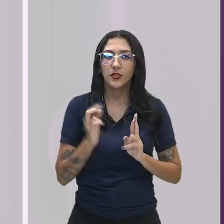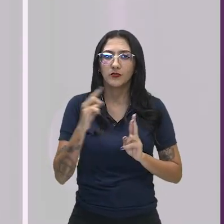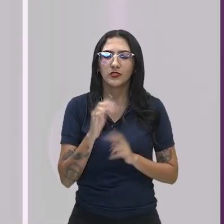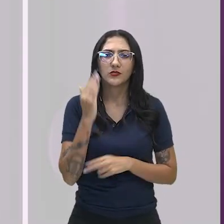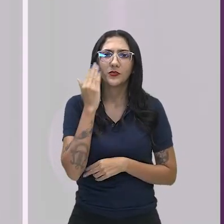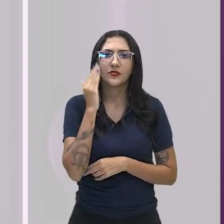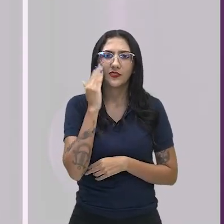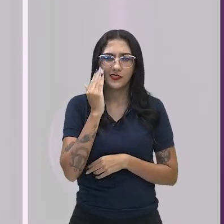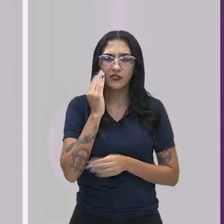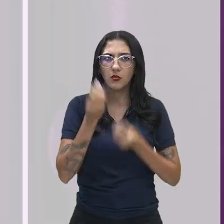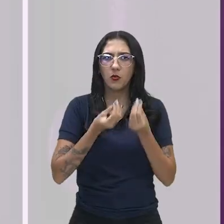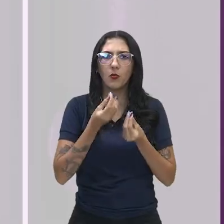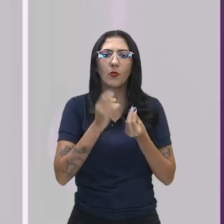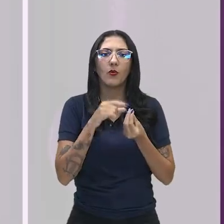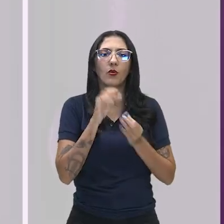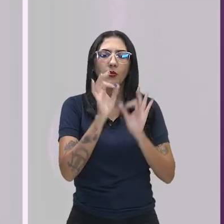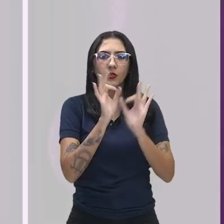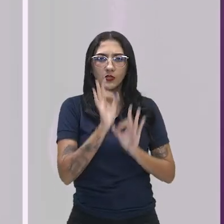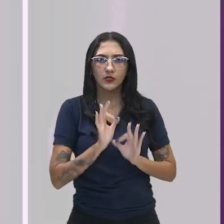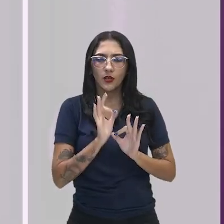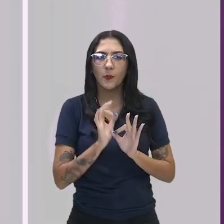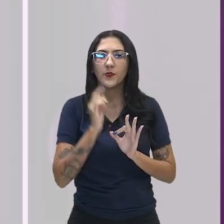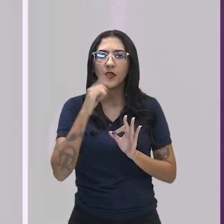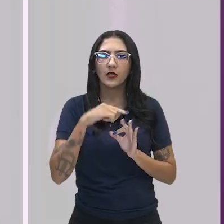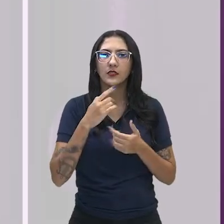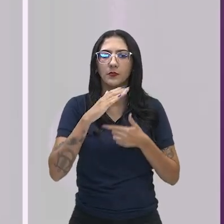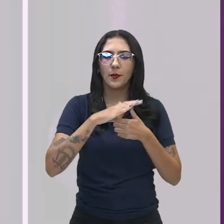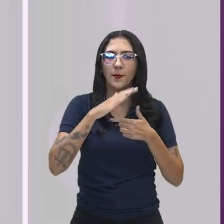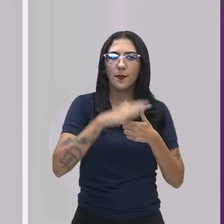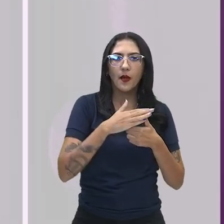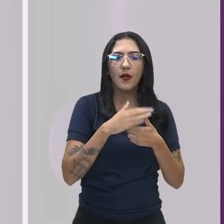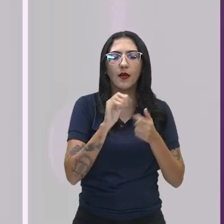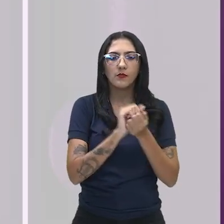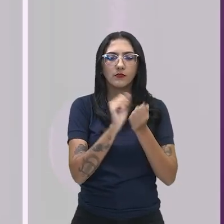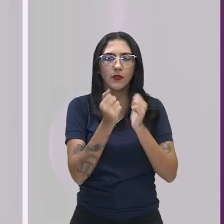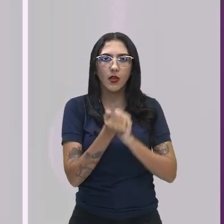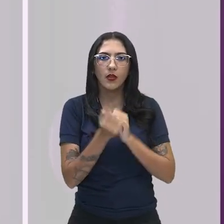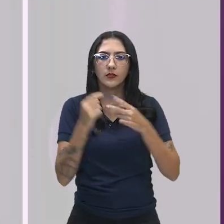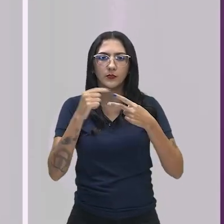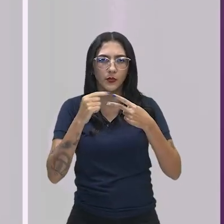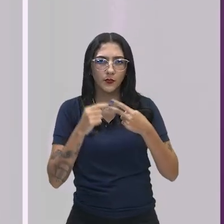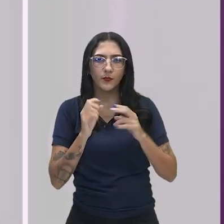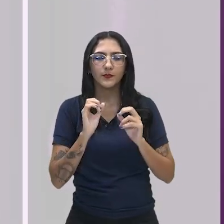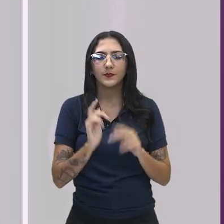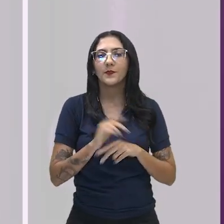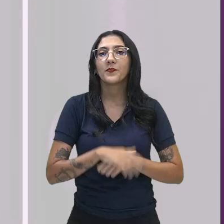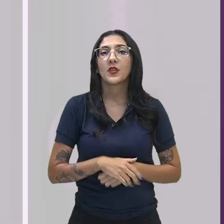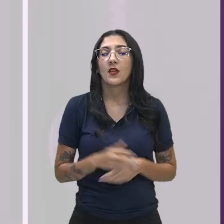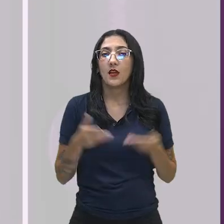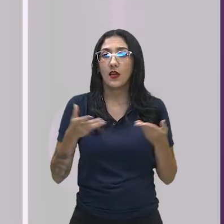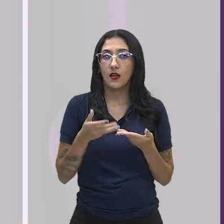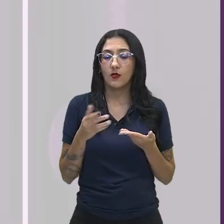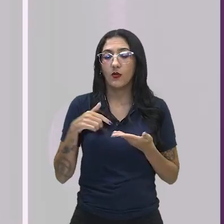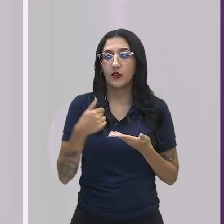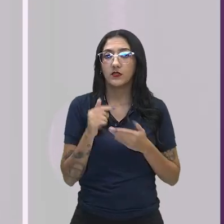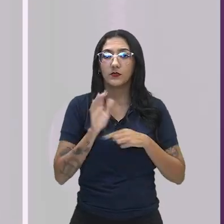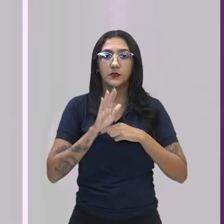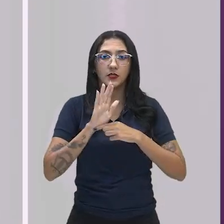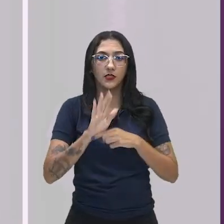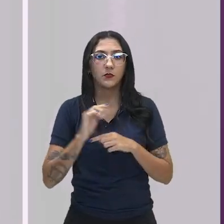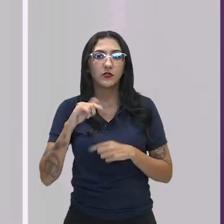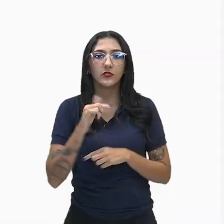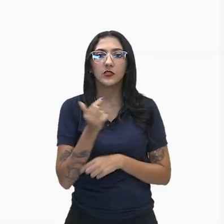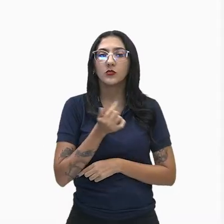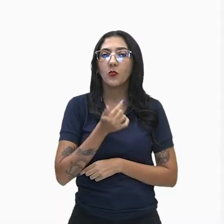aplicamos o Teorema de Pitágoras na resolução de situações e problemas, tá bom? Porque agora, ó, eu vou mostrar para você mais um